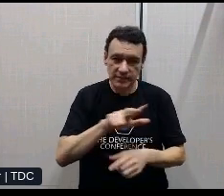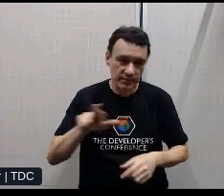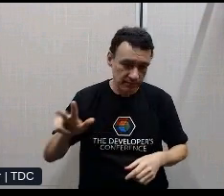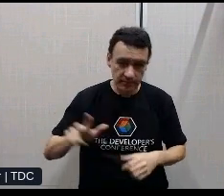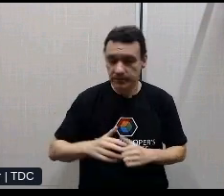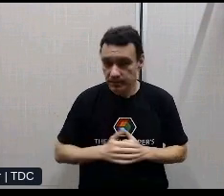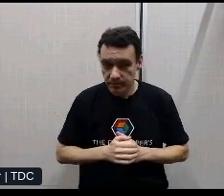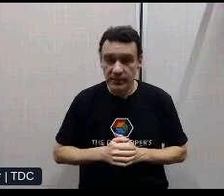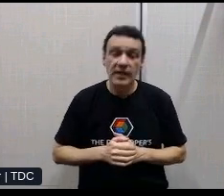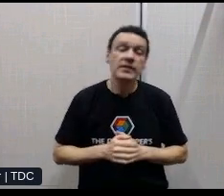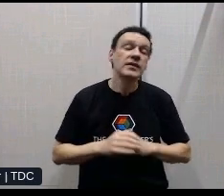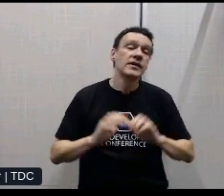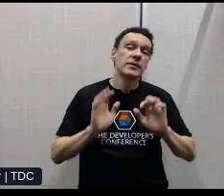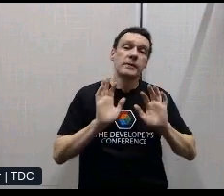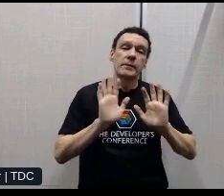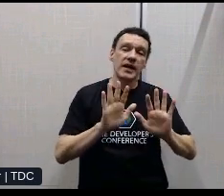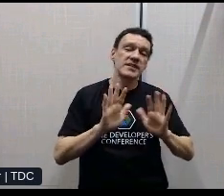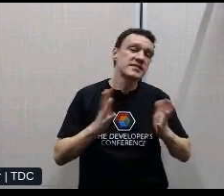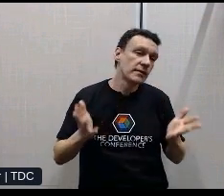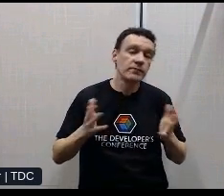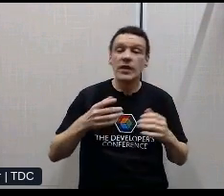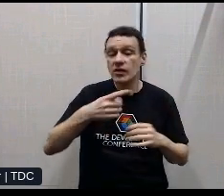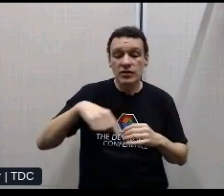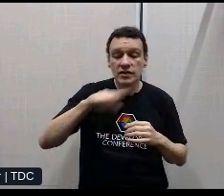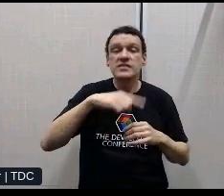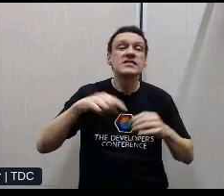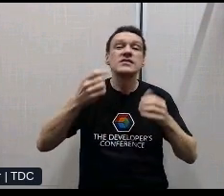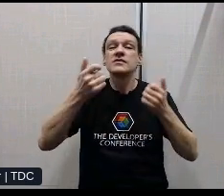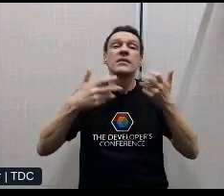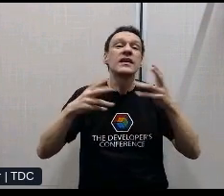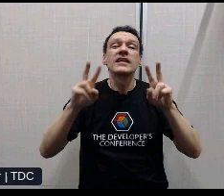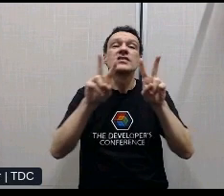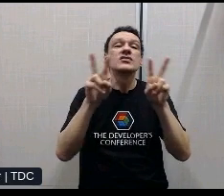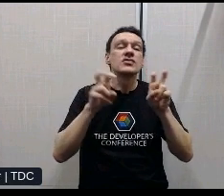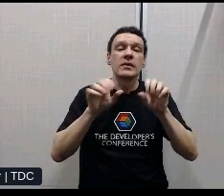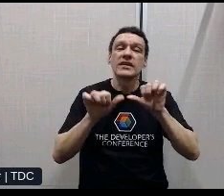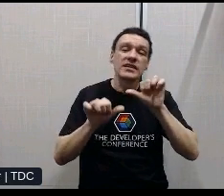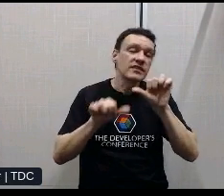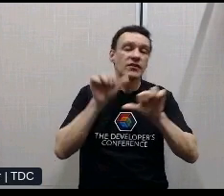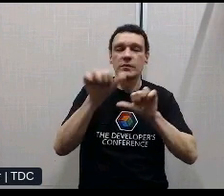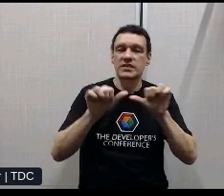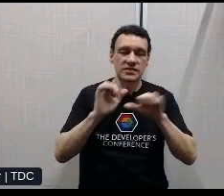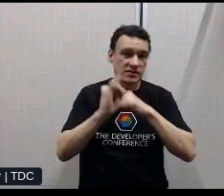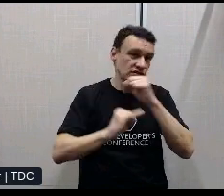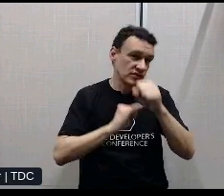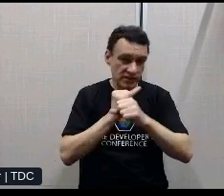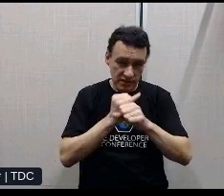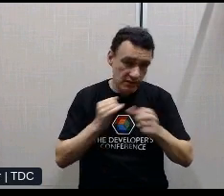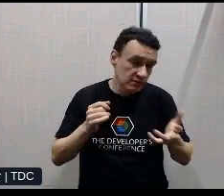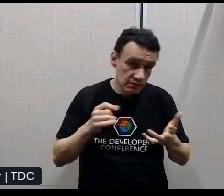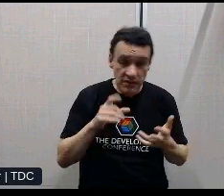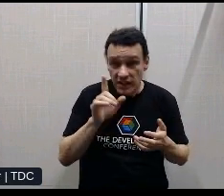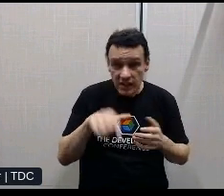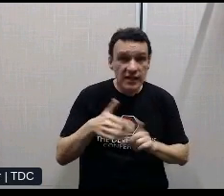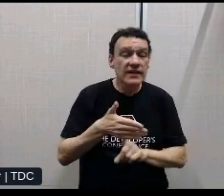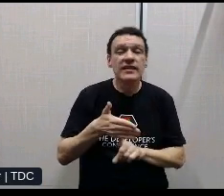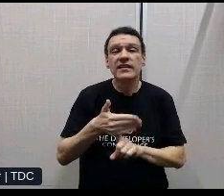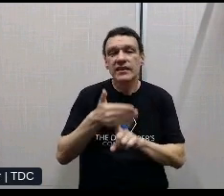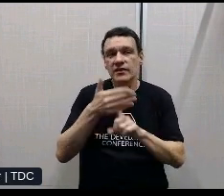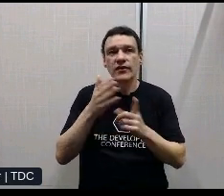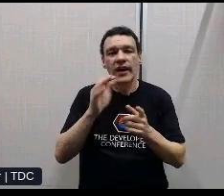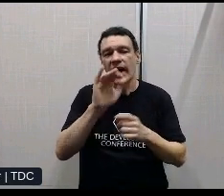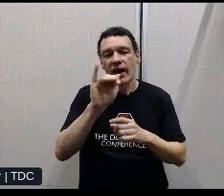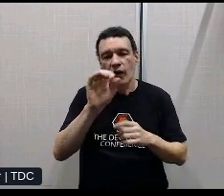gente está falando da transformação digital, que são as tecnologias, né, de